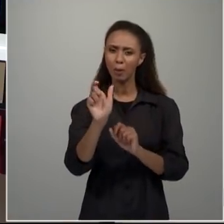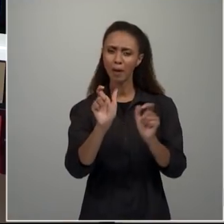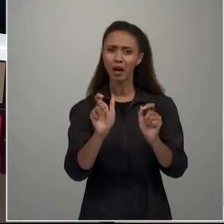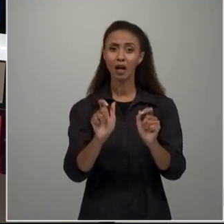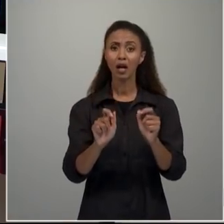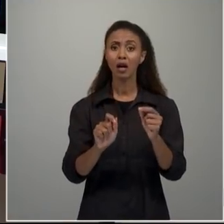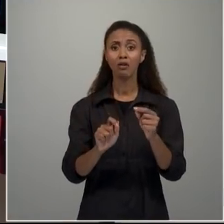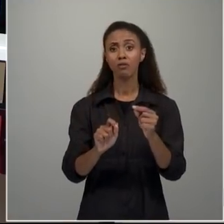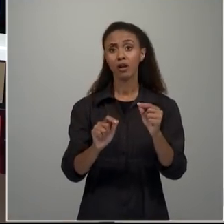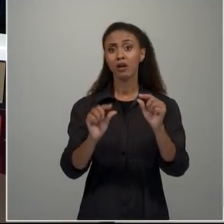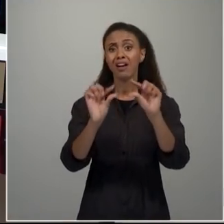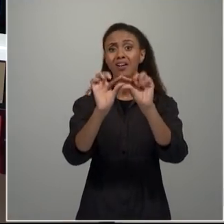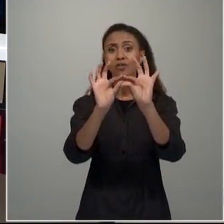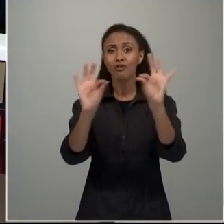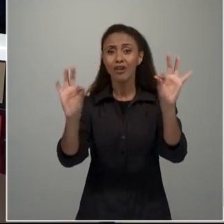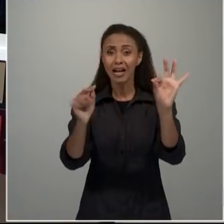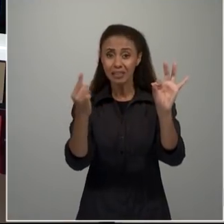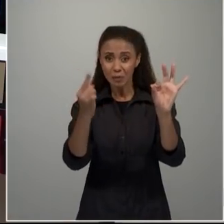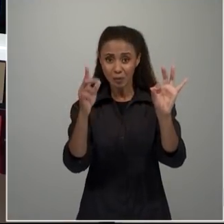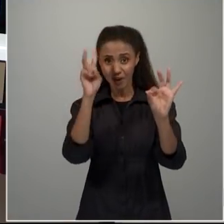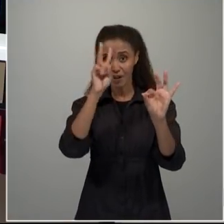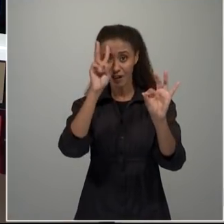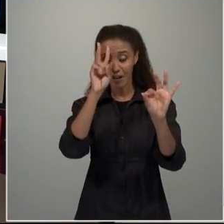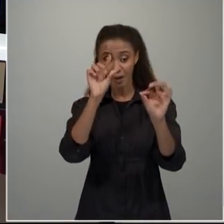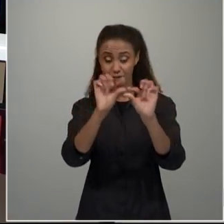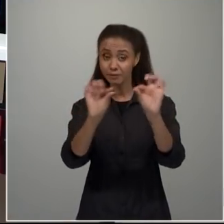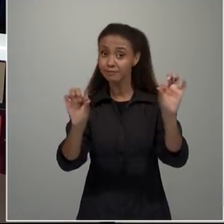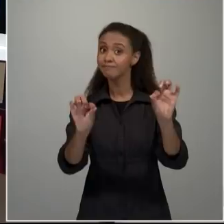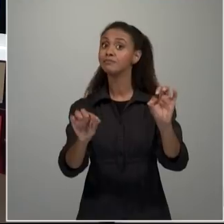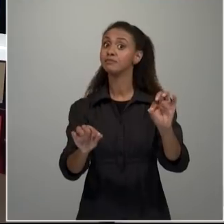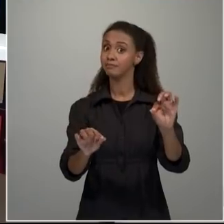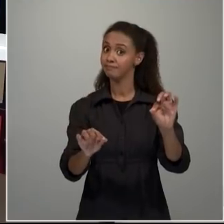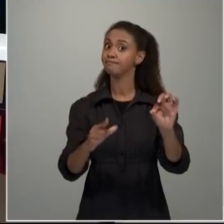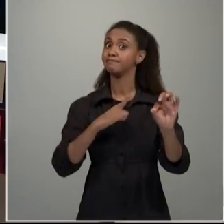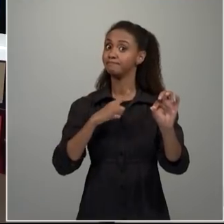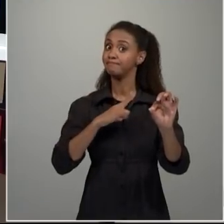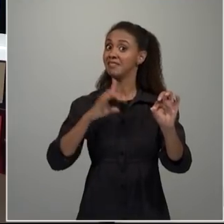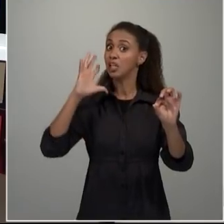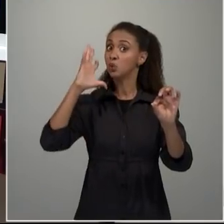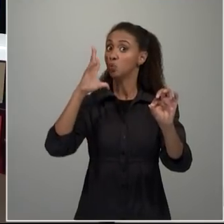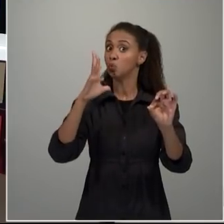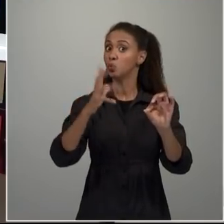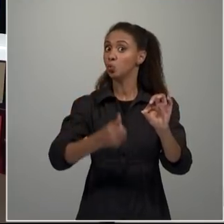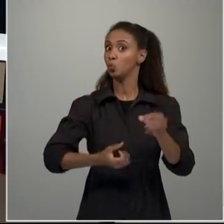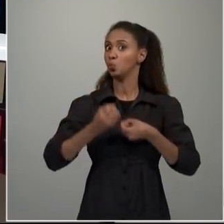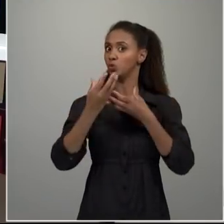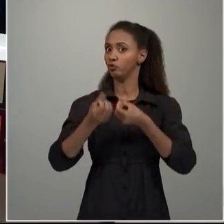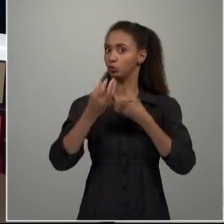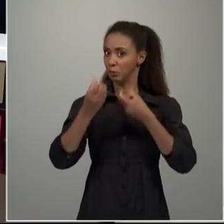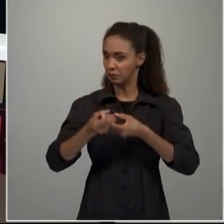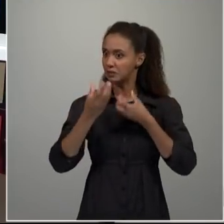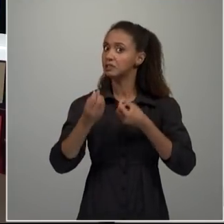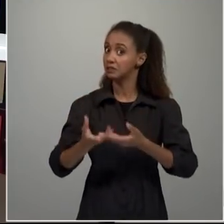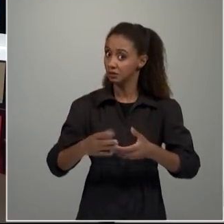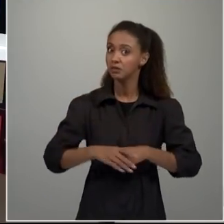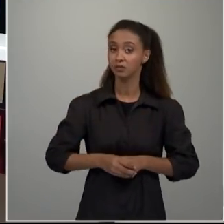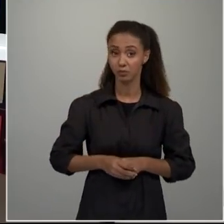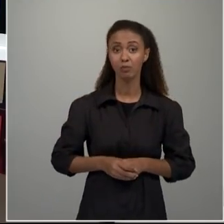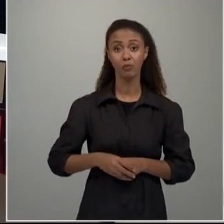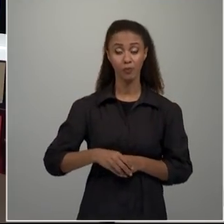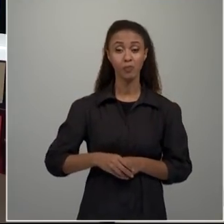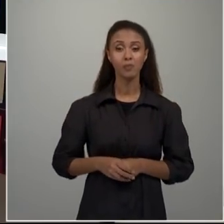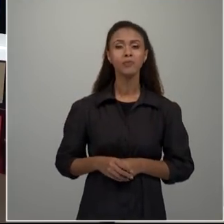frase do parágrafo lembra que a gente diz primeira fase do pará graça diz muito e você vai selecionando depois uma compreensão detalhada